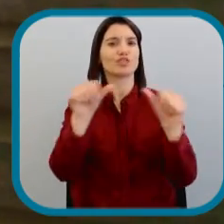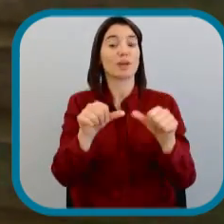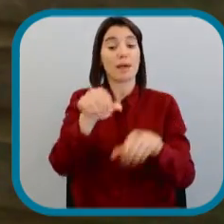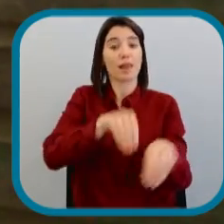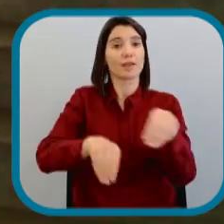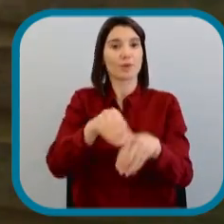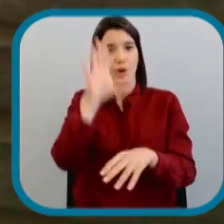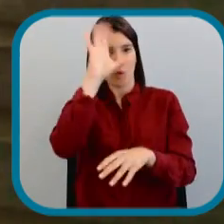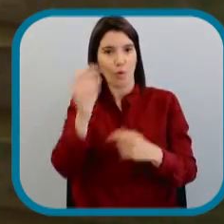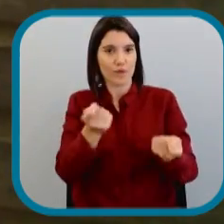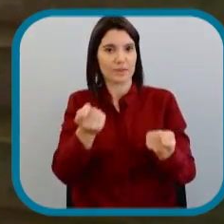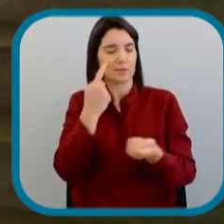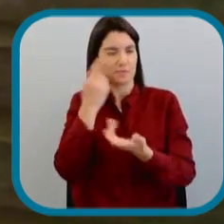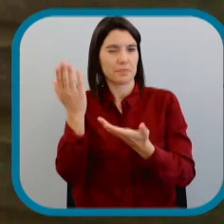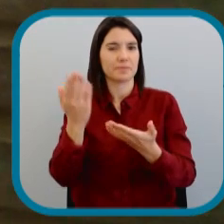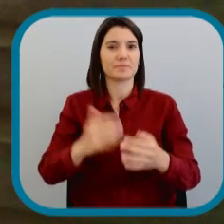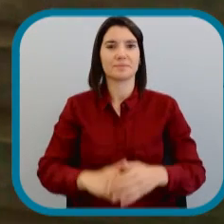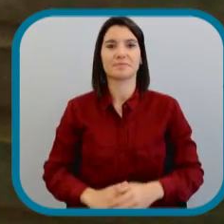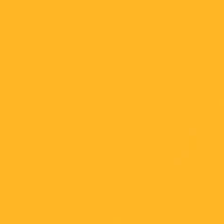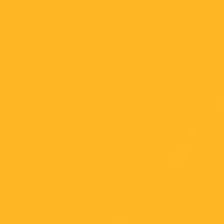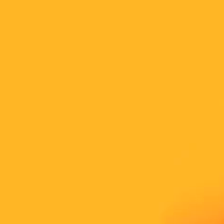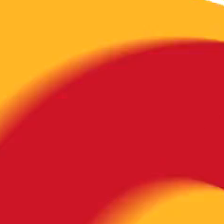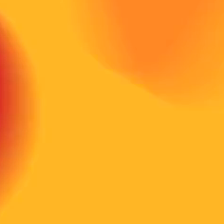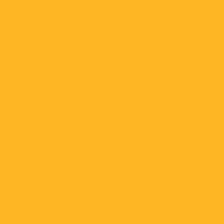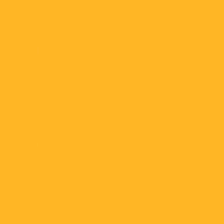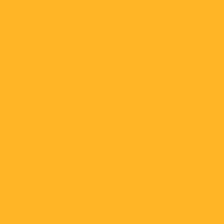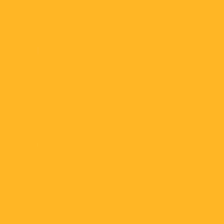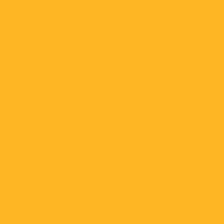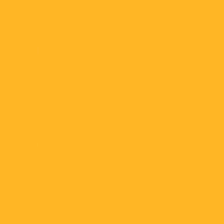organização dos sistemas eleitoral e governamental. Ora vê!